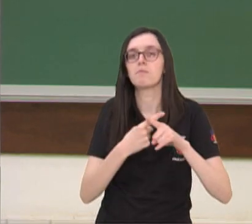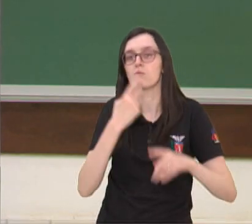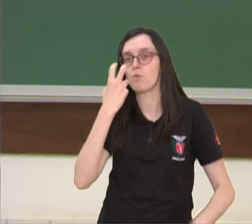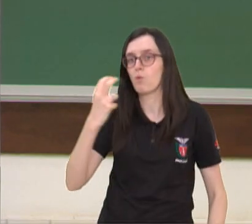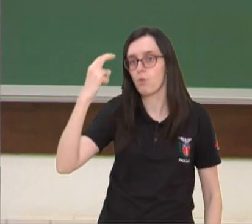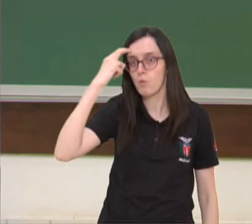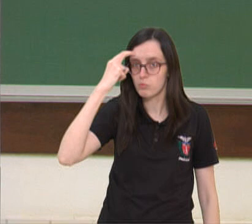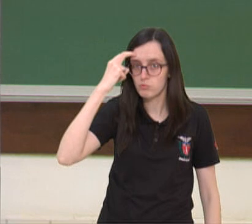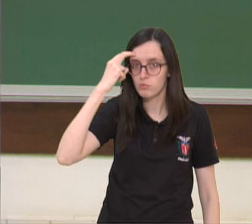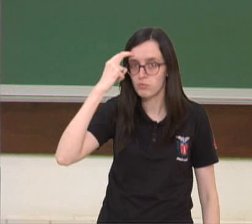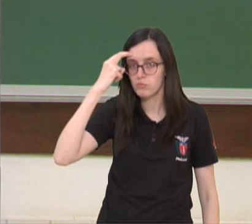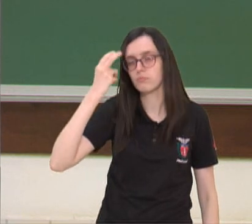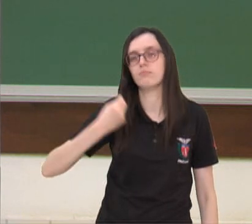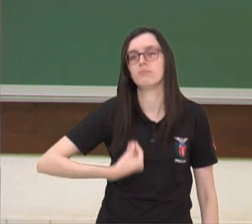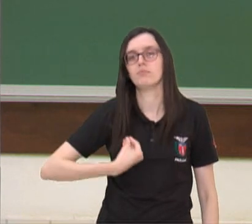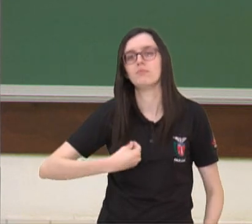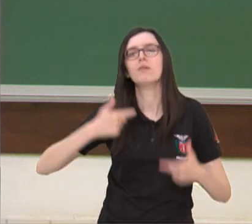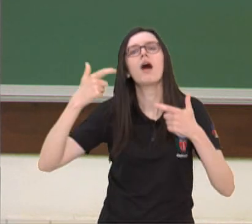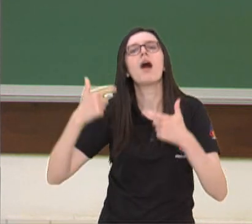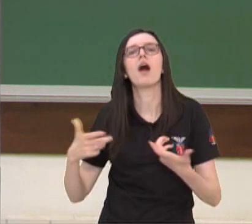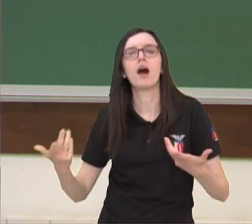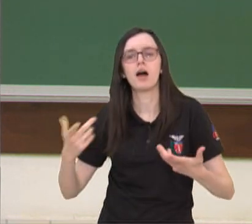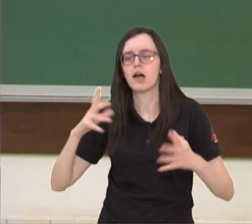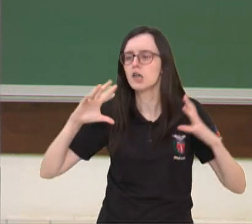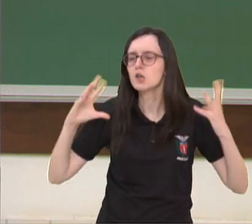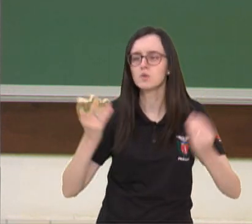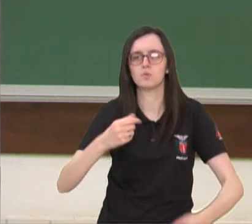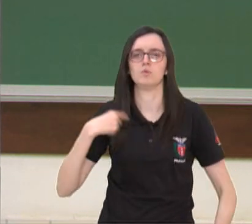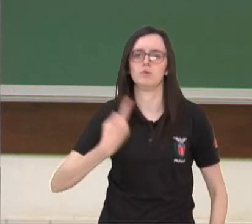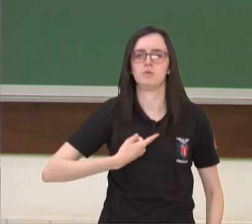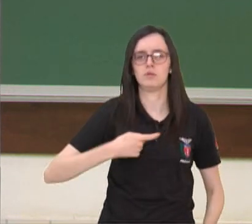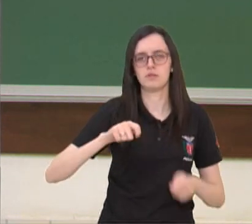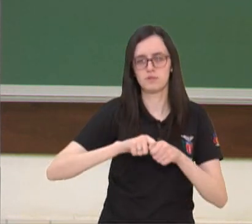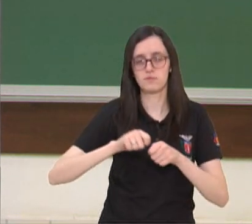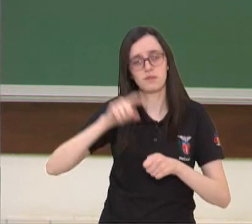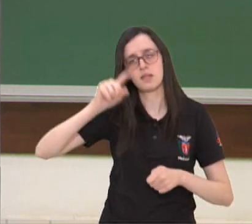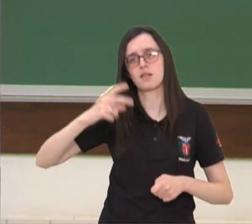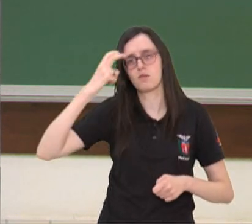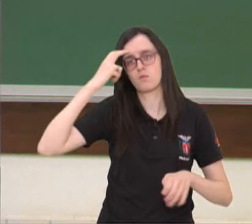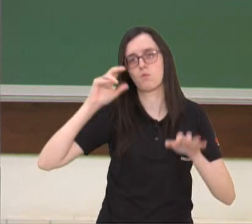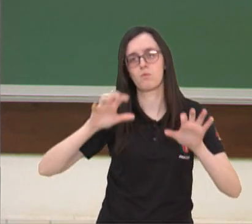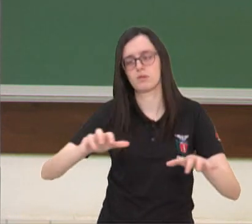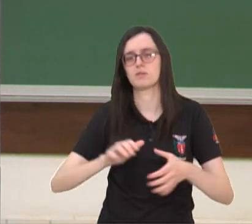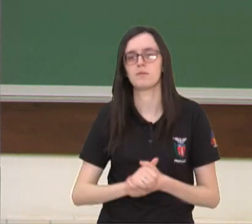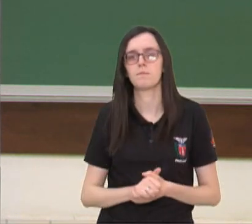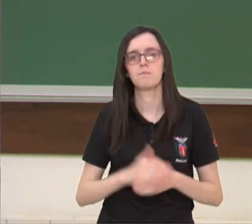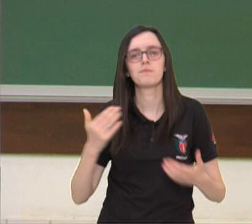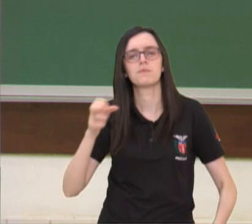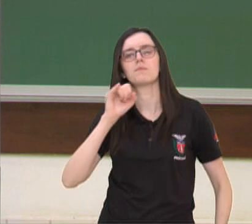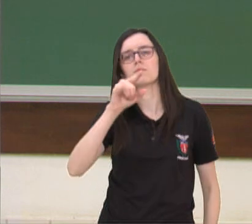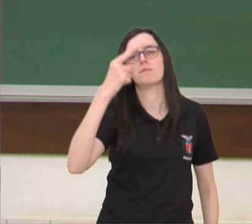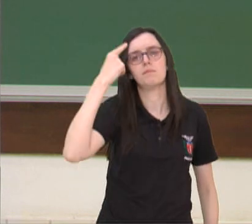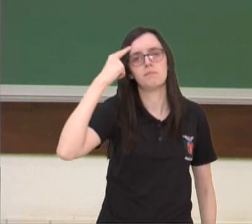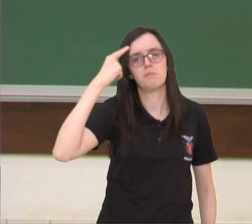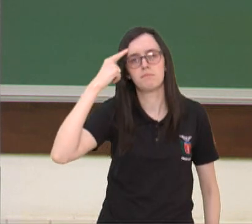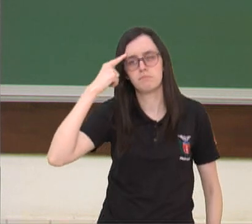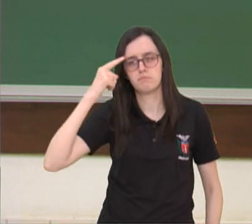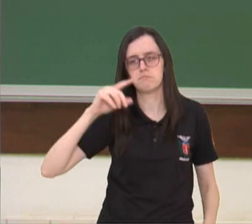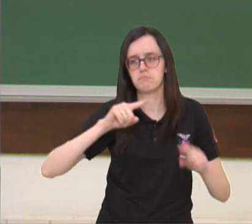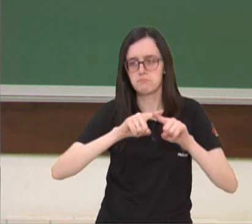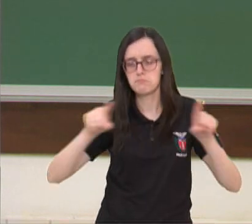cultura está inserido tudo o que a gente faz. Isso é cultura. E se você for pensar em tudo,